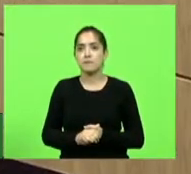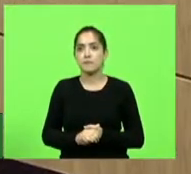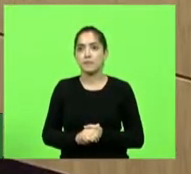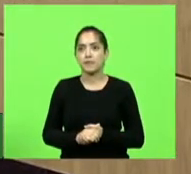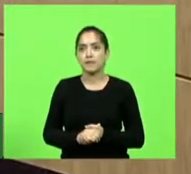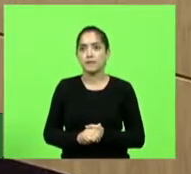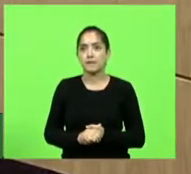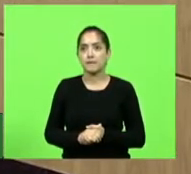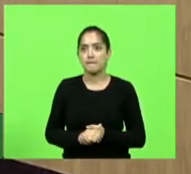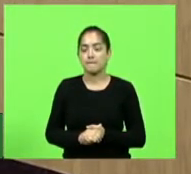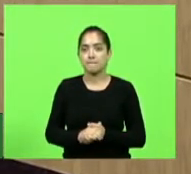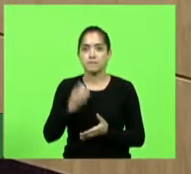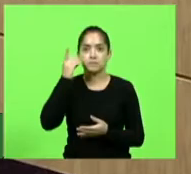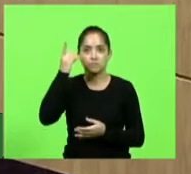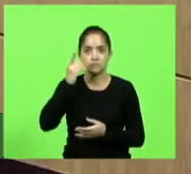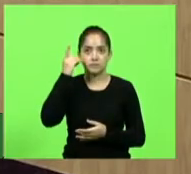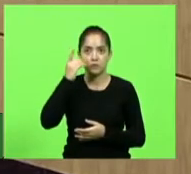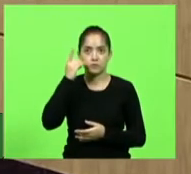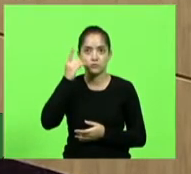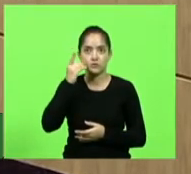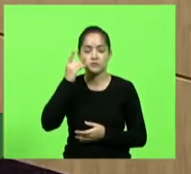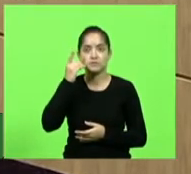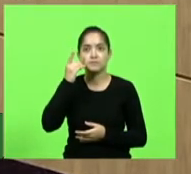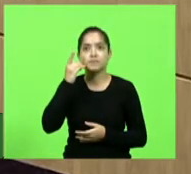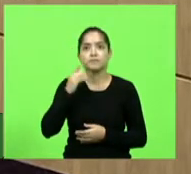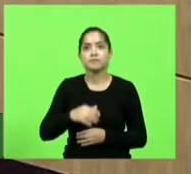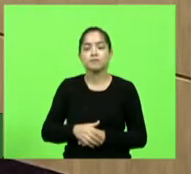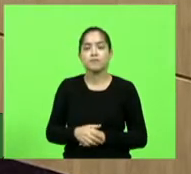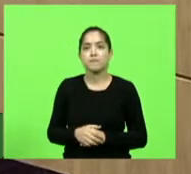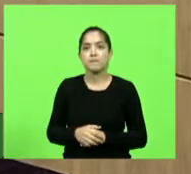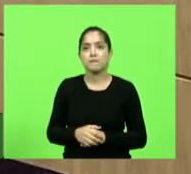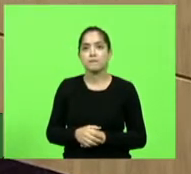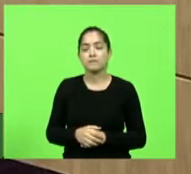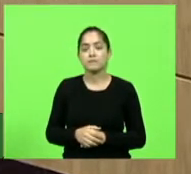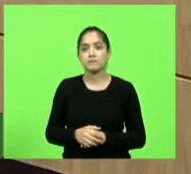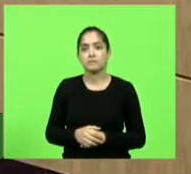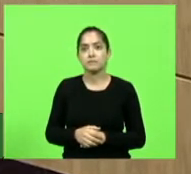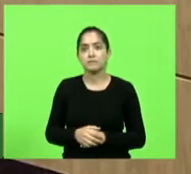deputado Valdir Cobalcini. Senhor presidente,